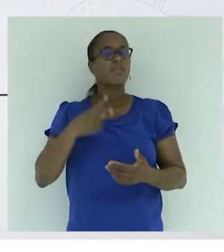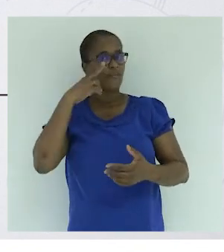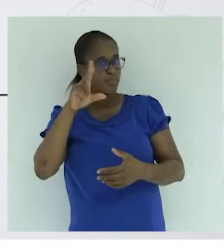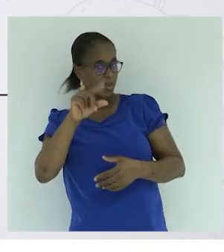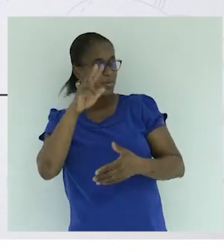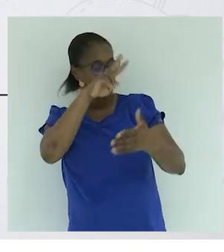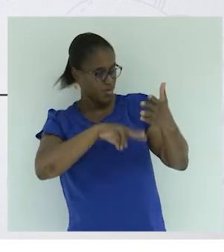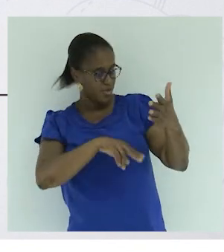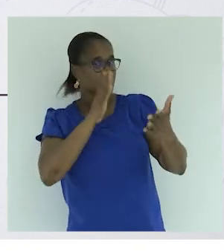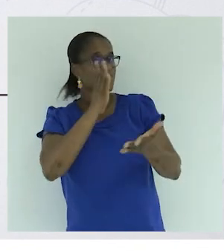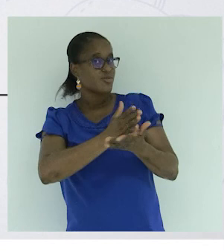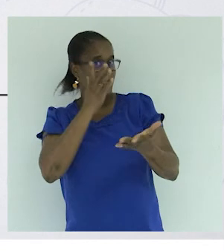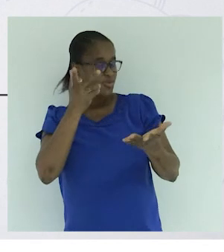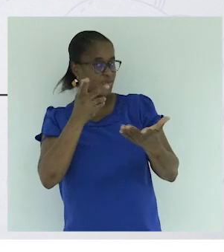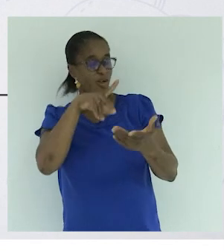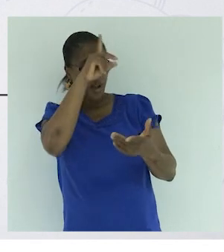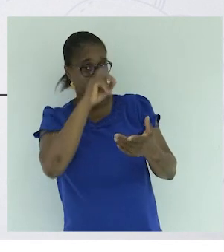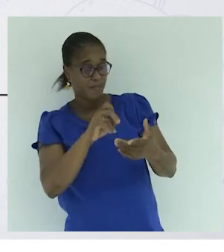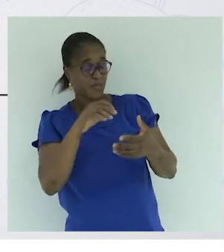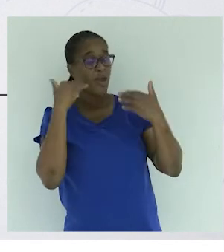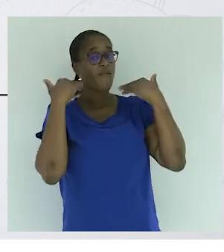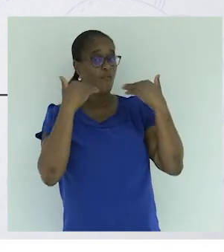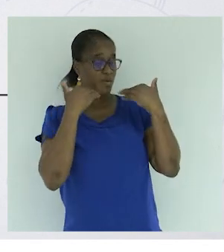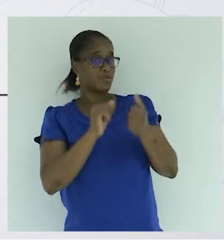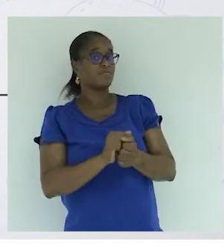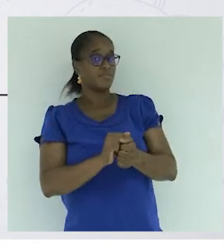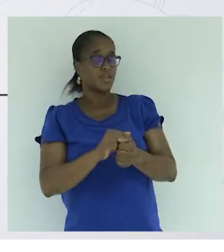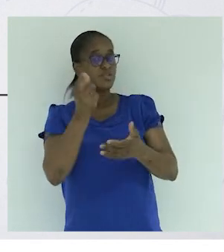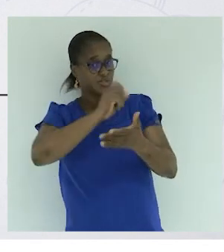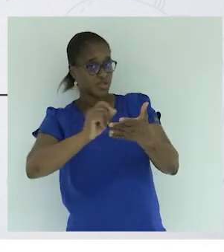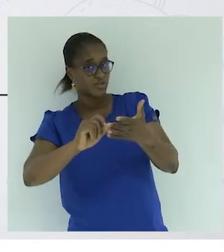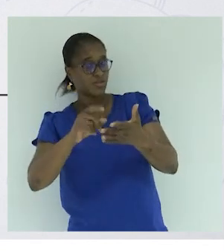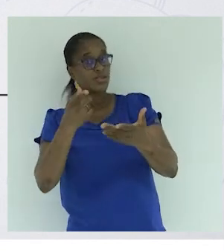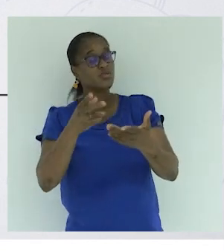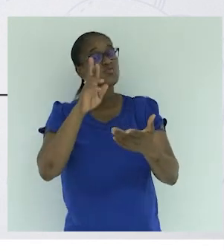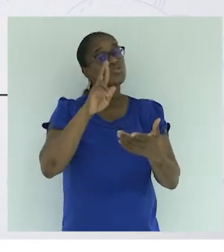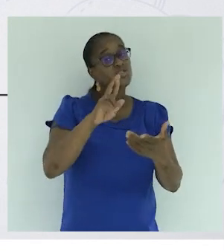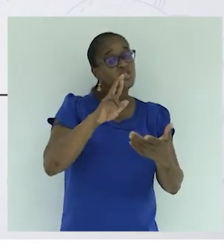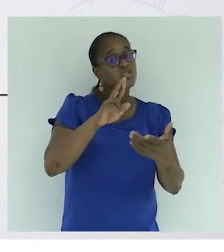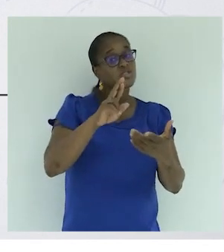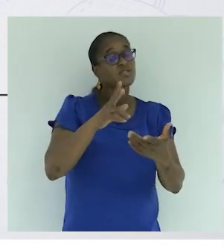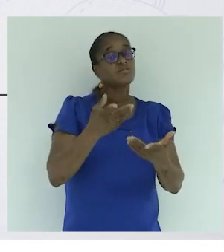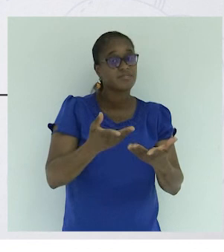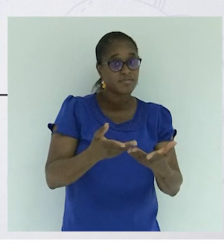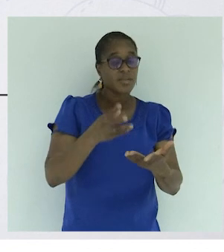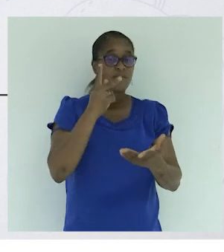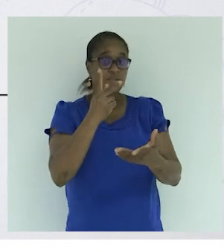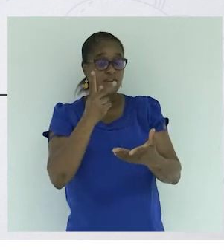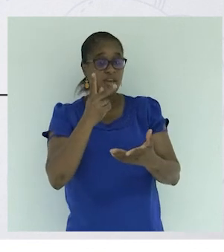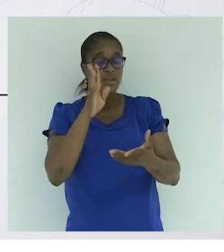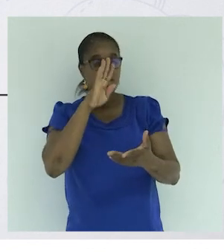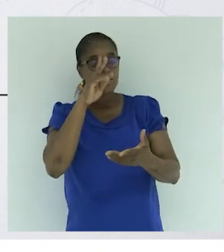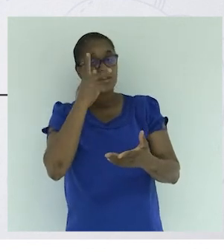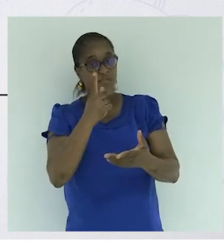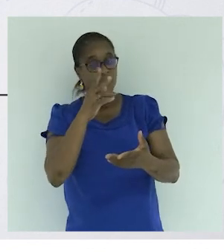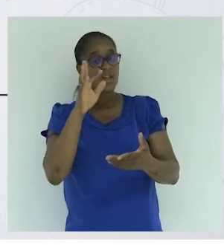também no texto. É só recordar da informação e colocar um X, V se for